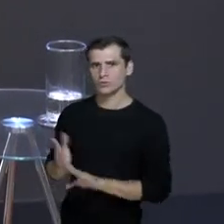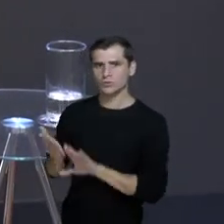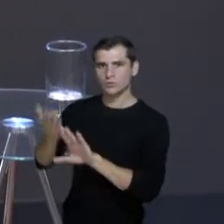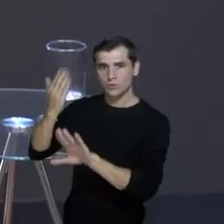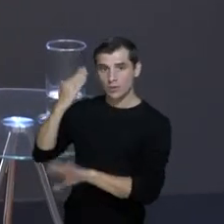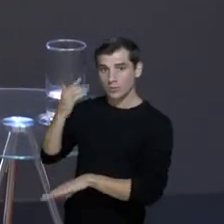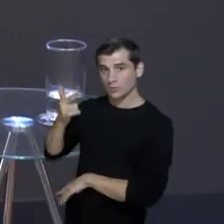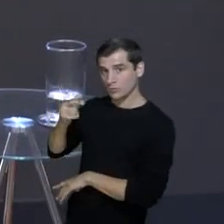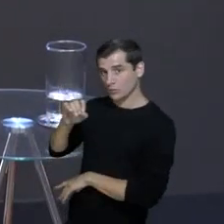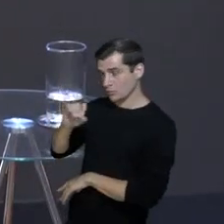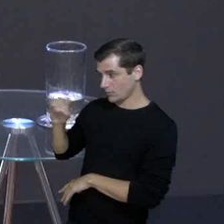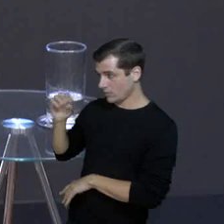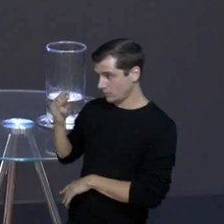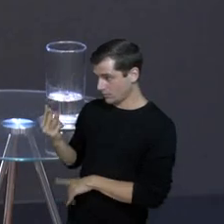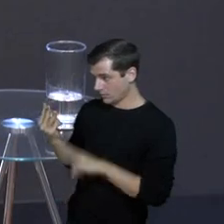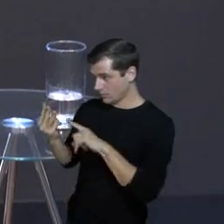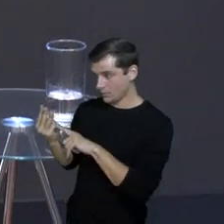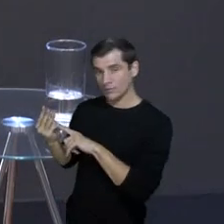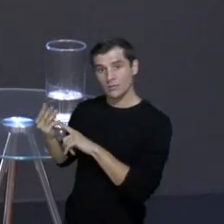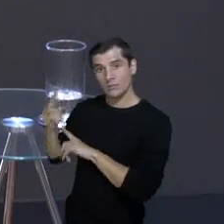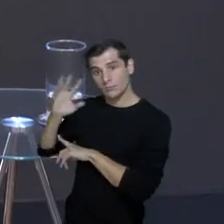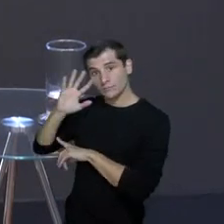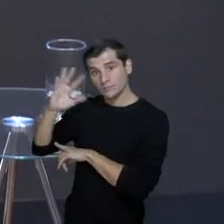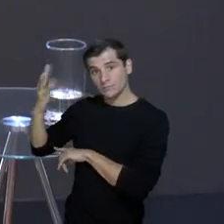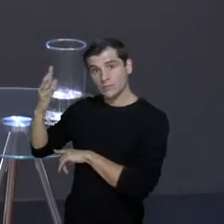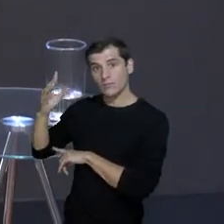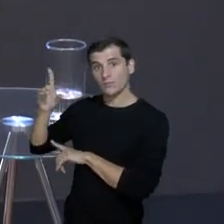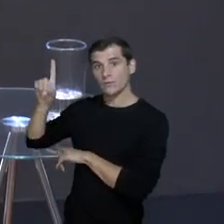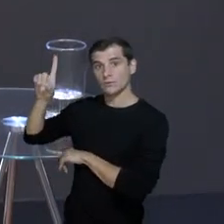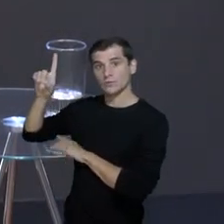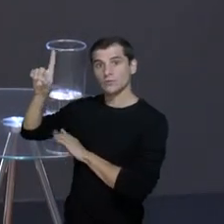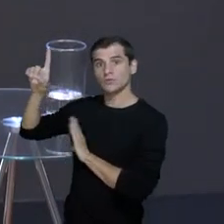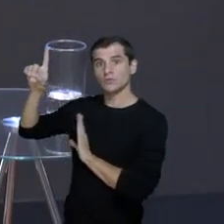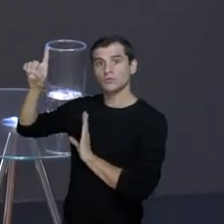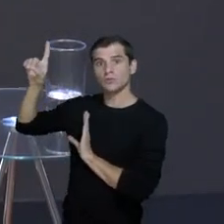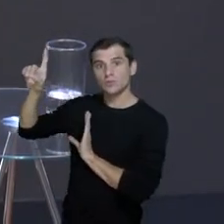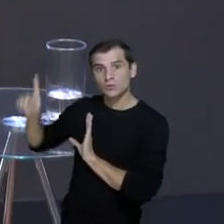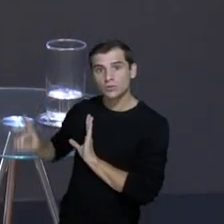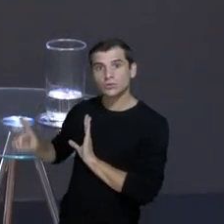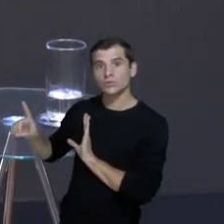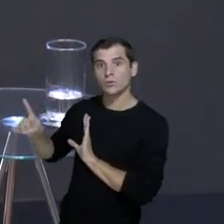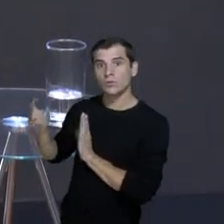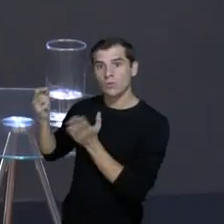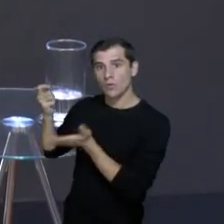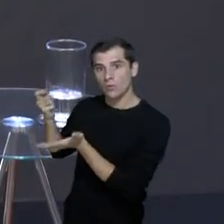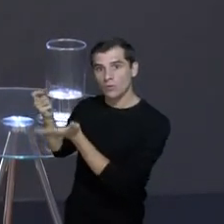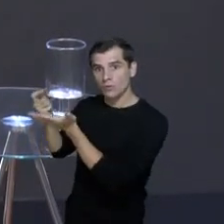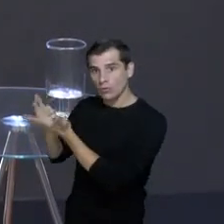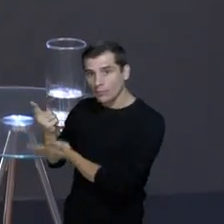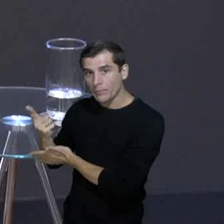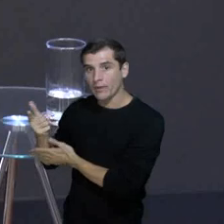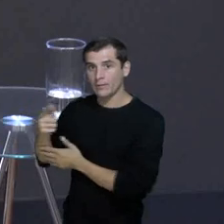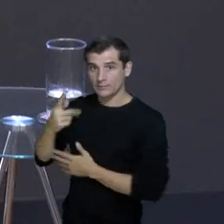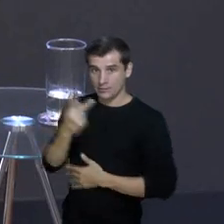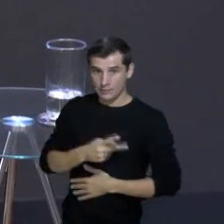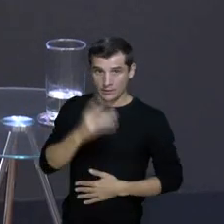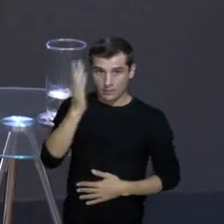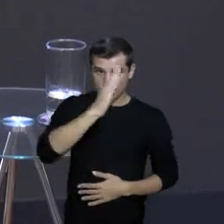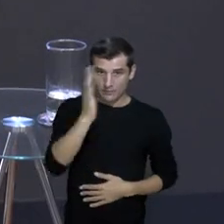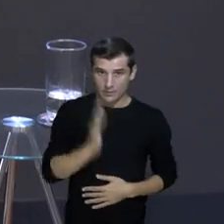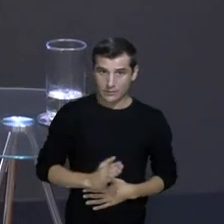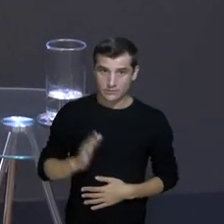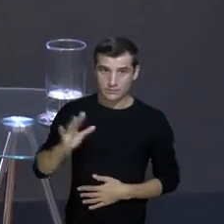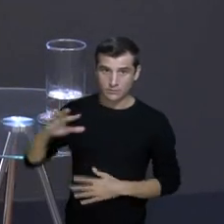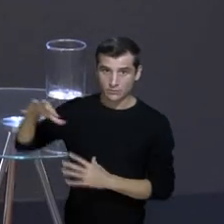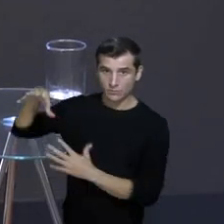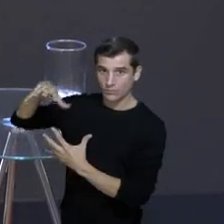eu resolvi ser dirigente eu eu comprei a licença da Etapa do mundial no Brasil e a executei por 16 anos ali a gente tá de frente com o